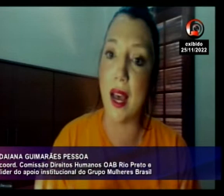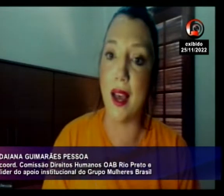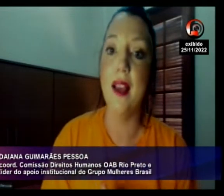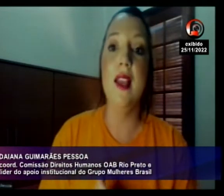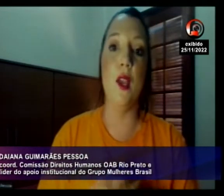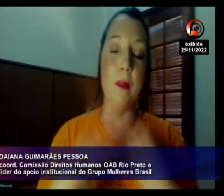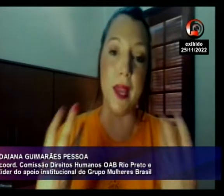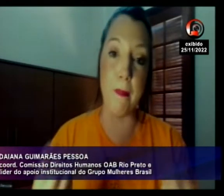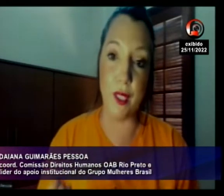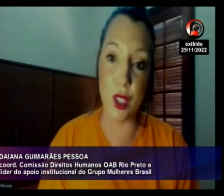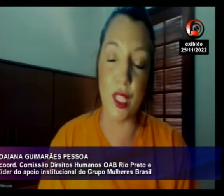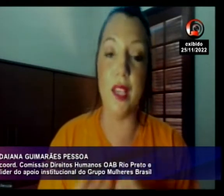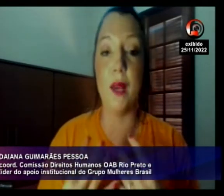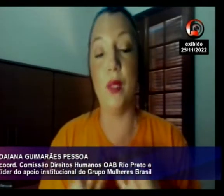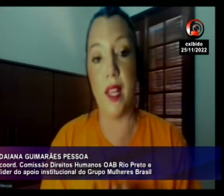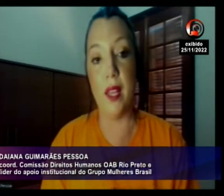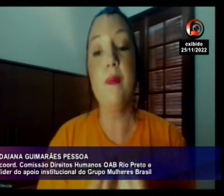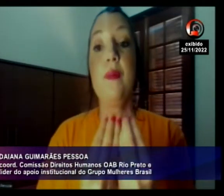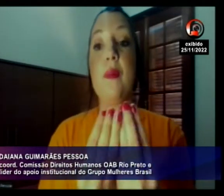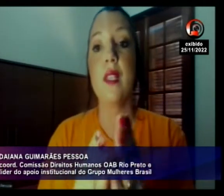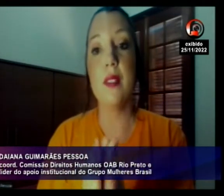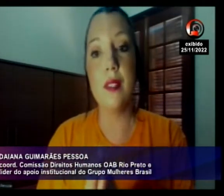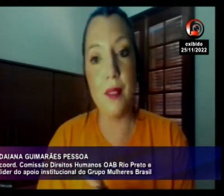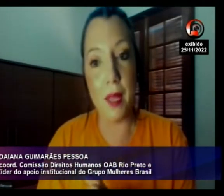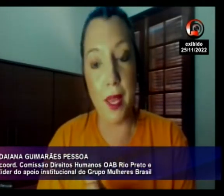eu vou mudar, eu me arrependi, aí a mulher